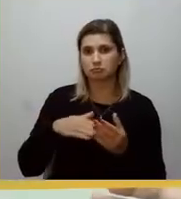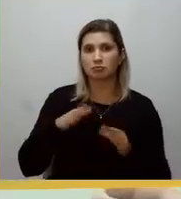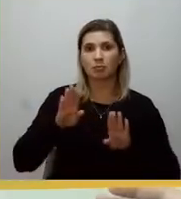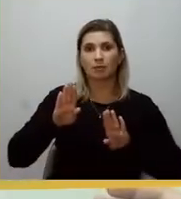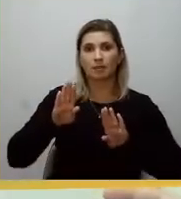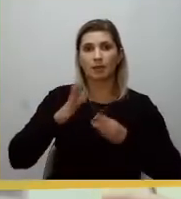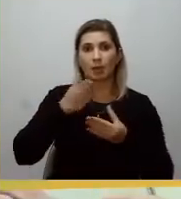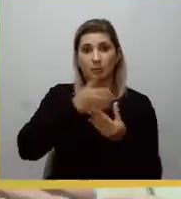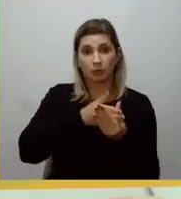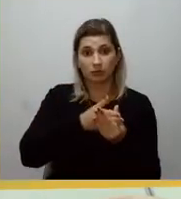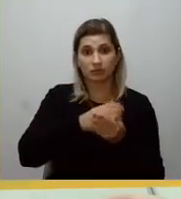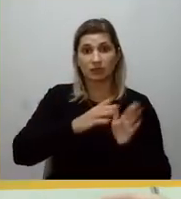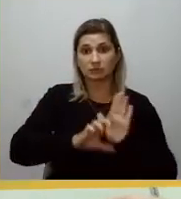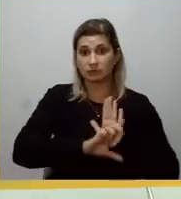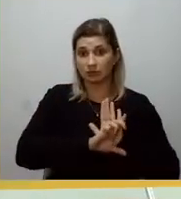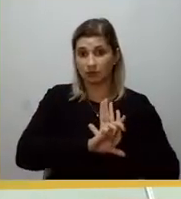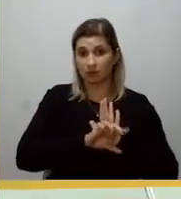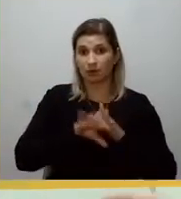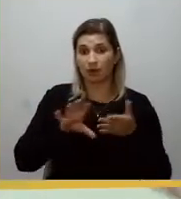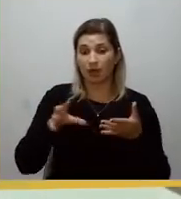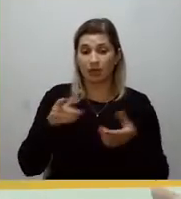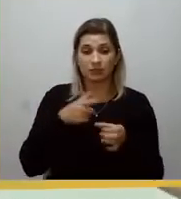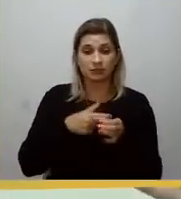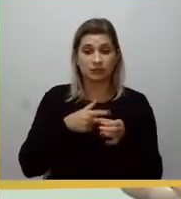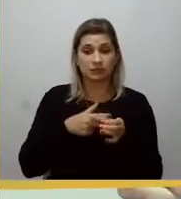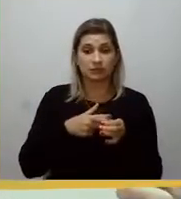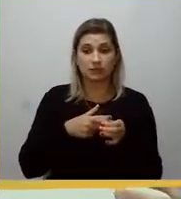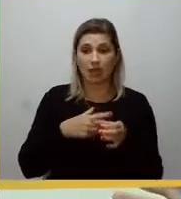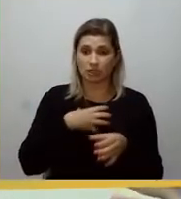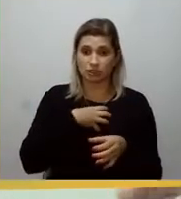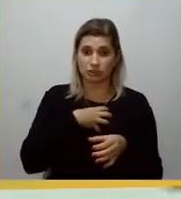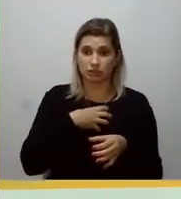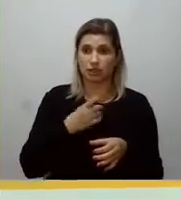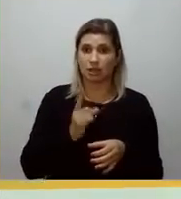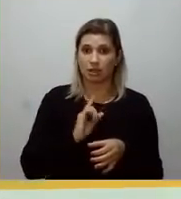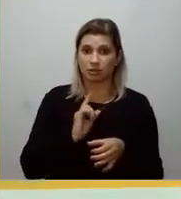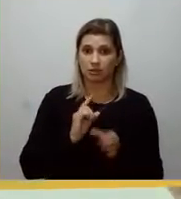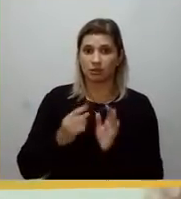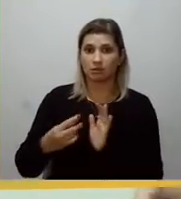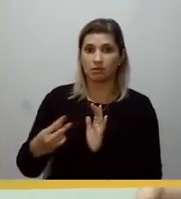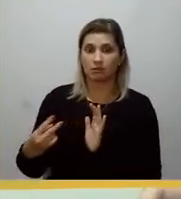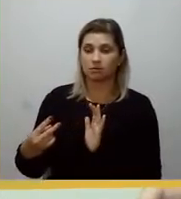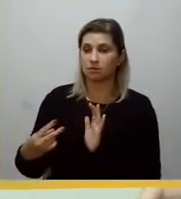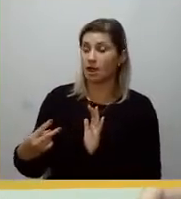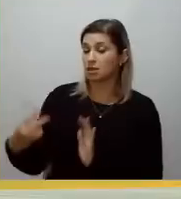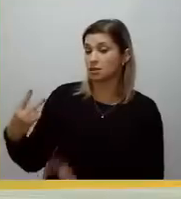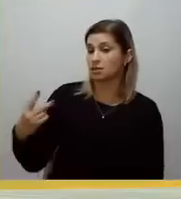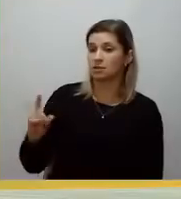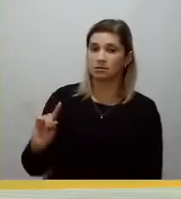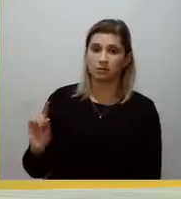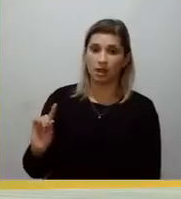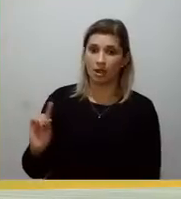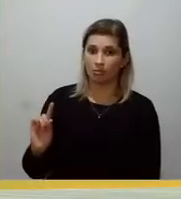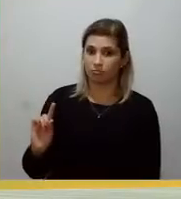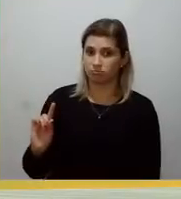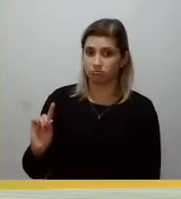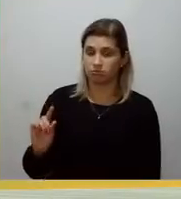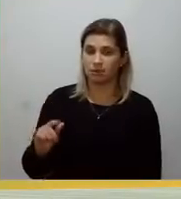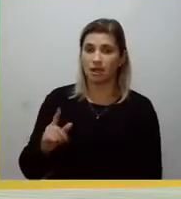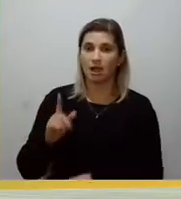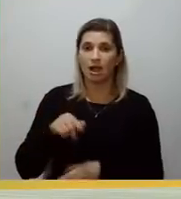a cidade não sentiu a vou repetir, disso. Não foi a segunda colocada. Houve um contrato